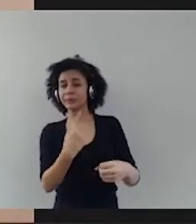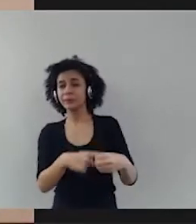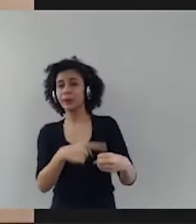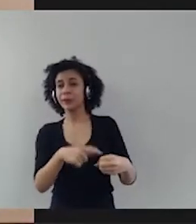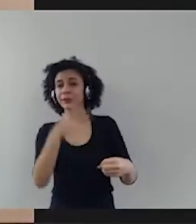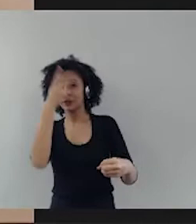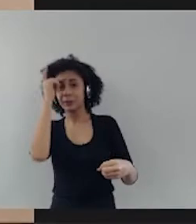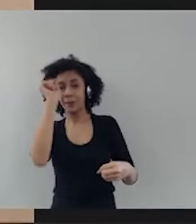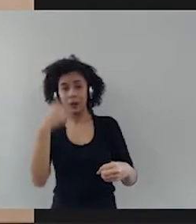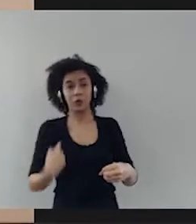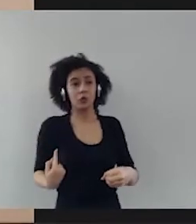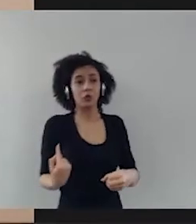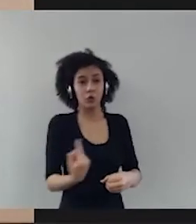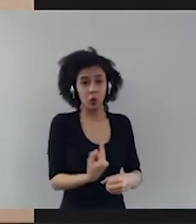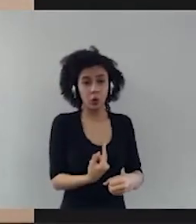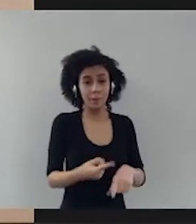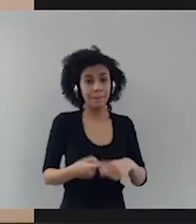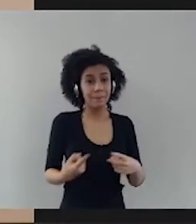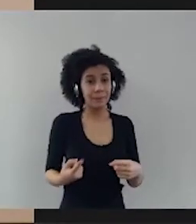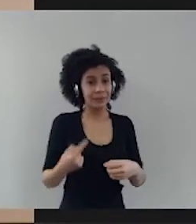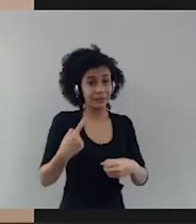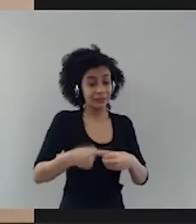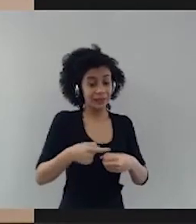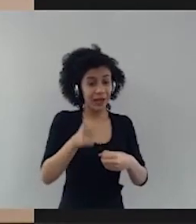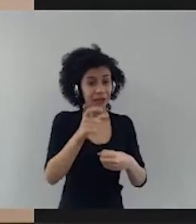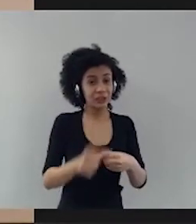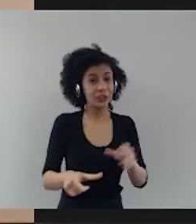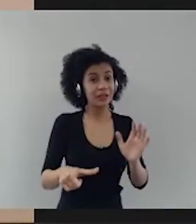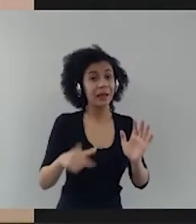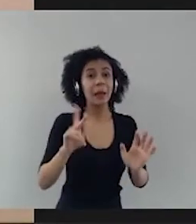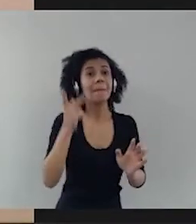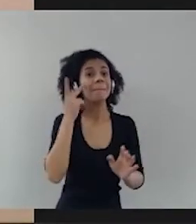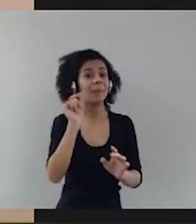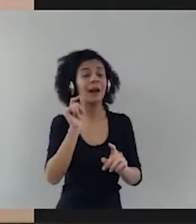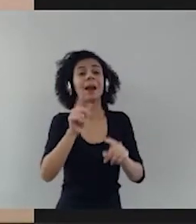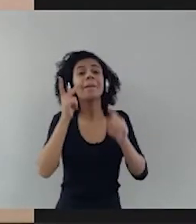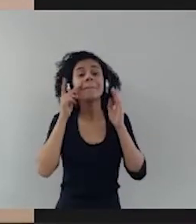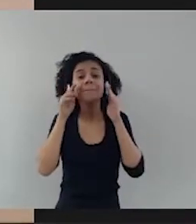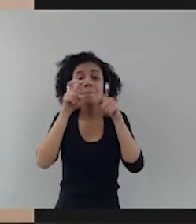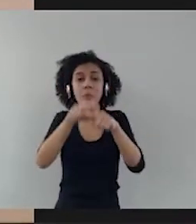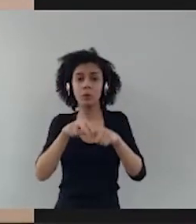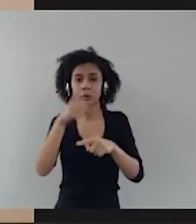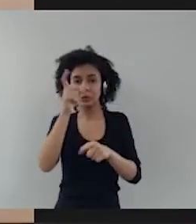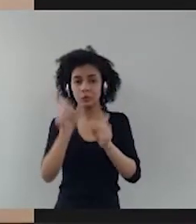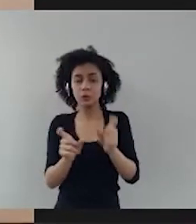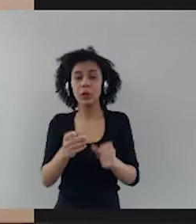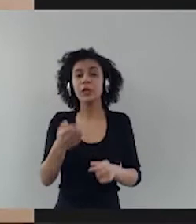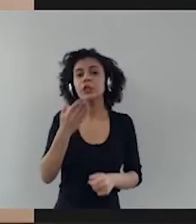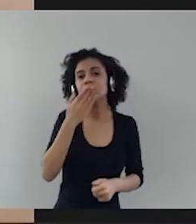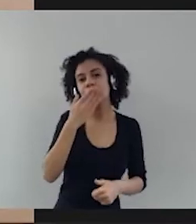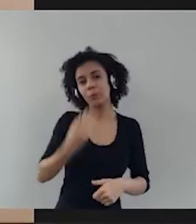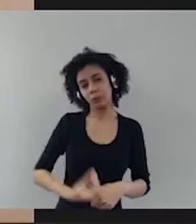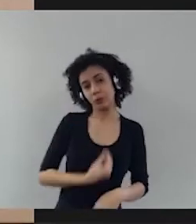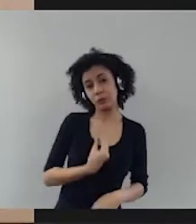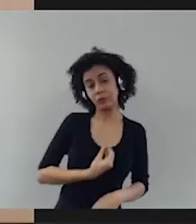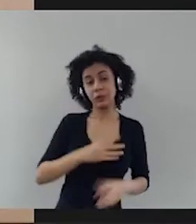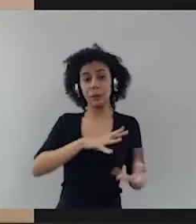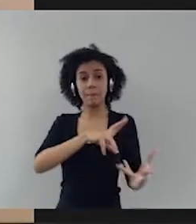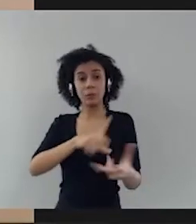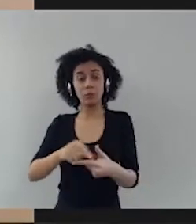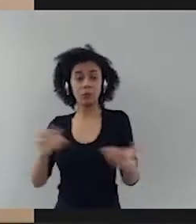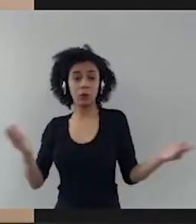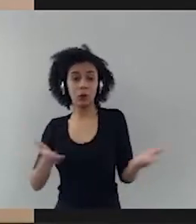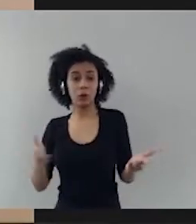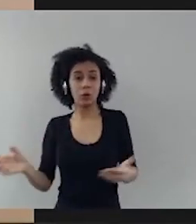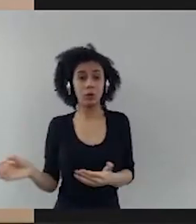para pessoas, a cidade existe por causa delas. É a forma de viver do mundo contemporâneo, é